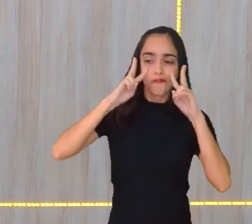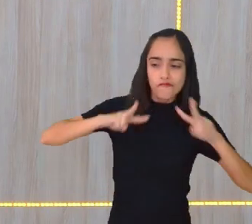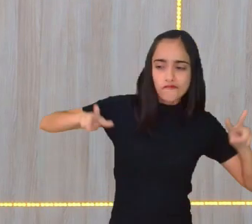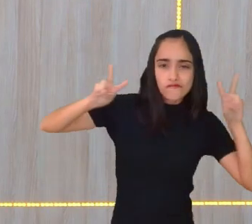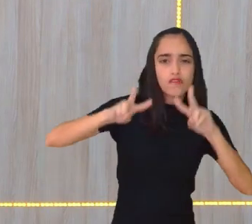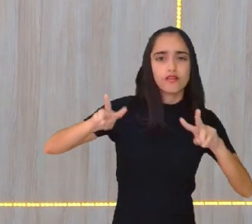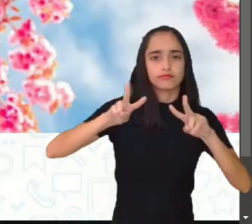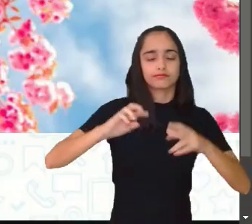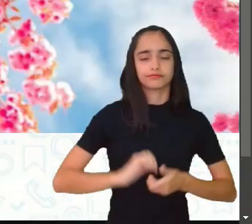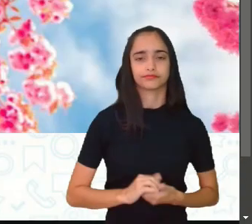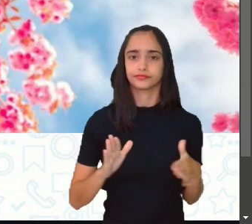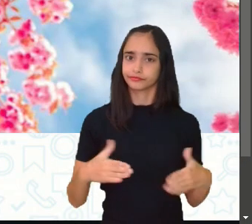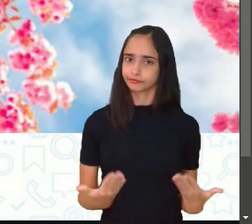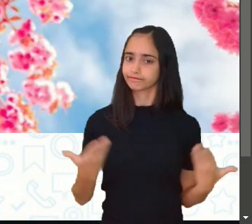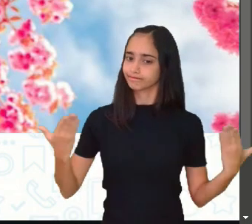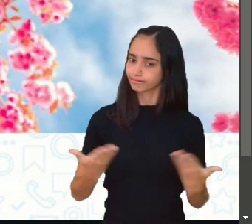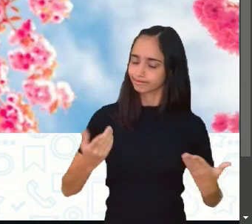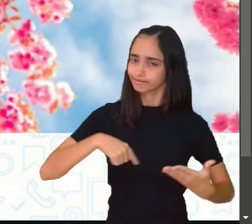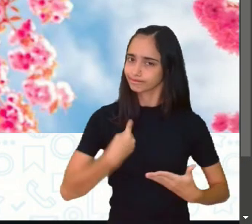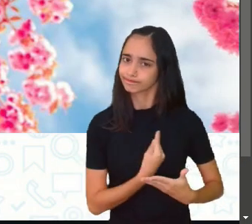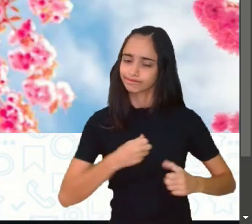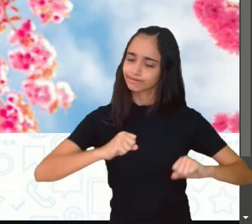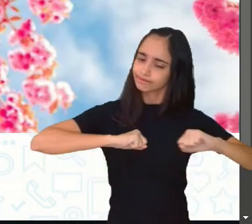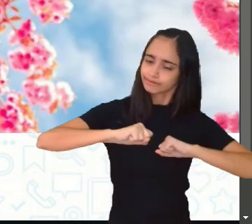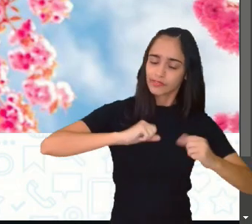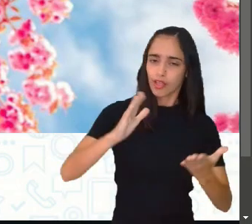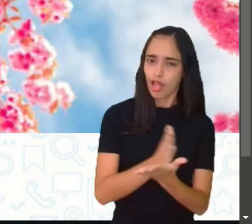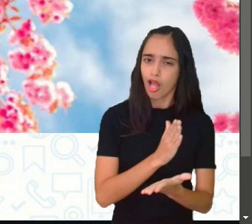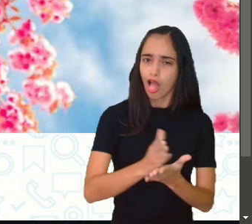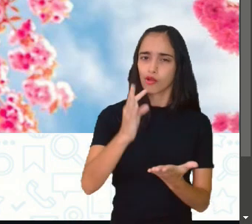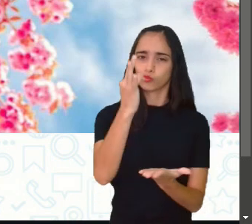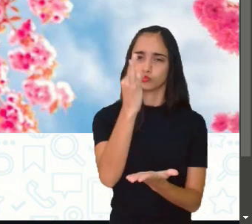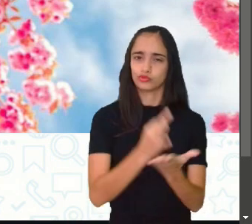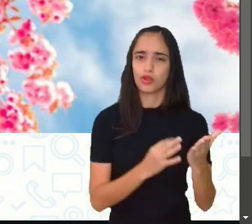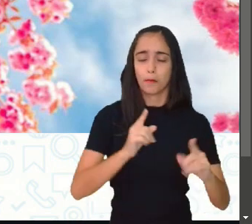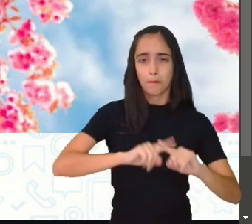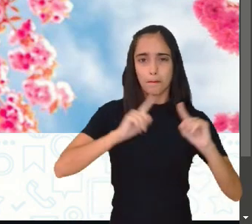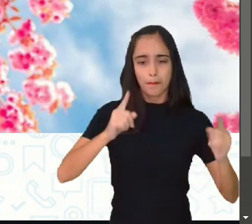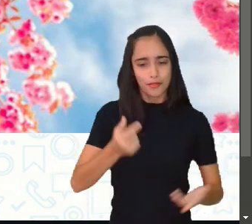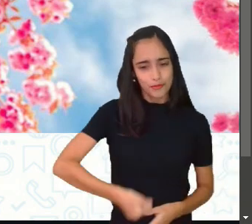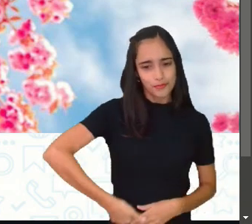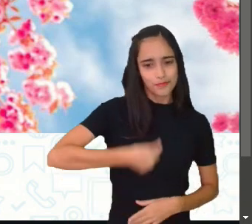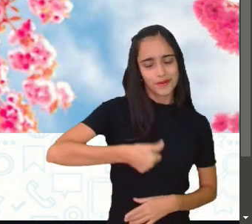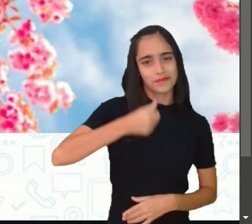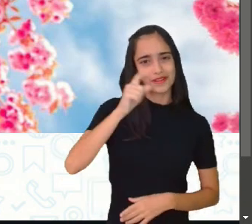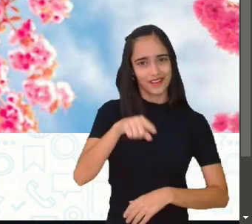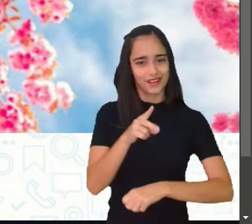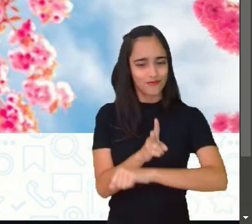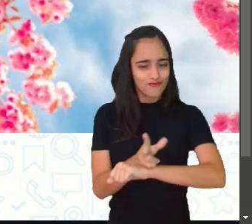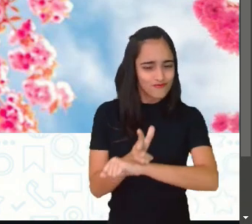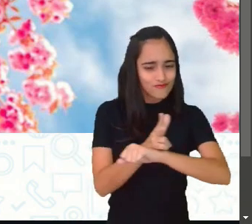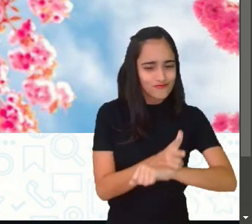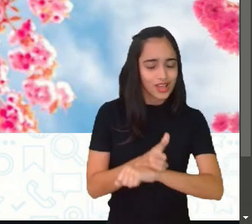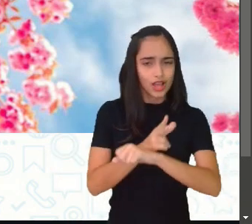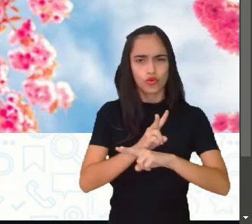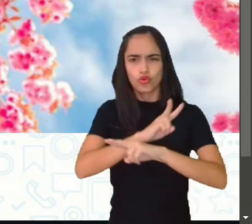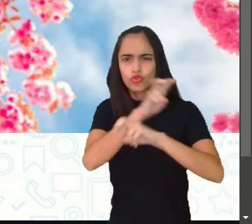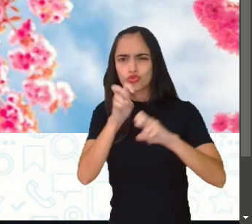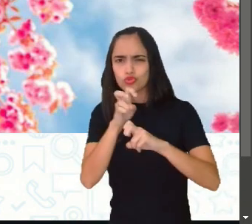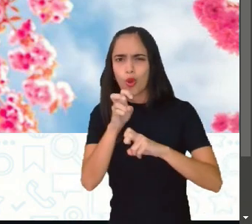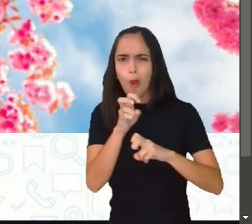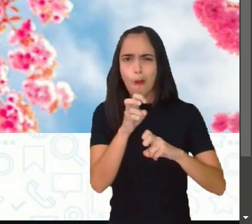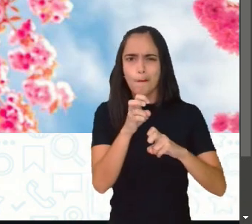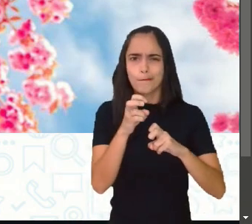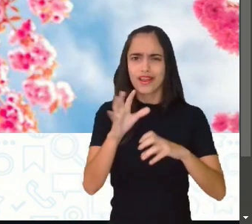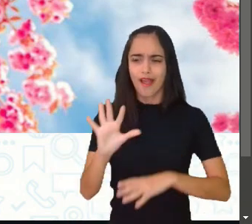hoje, a gente vai discutir alguns textos, mas o primeiro deles vai ser um curta-metragem intitulado Primavera. Então, sabendo